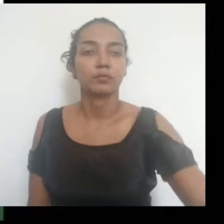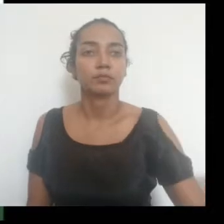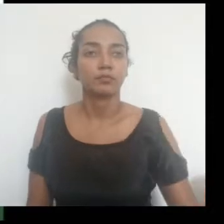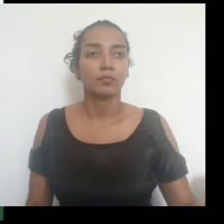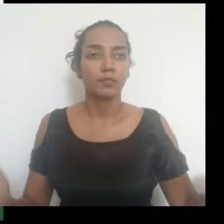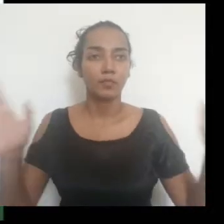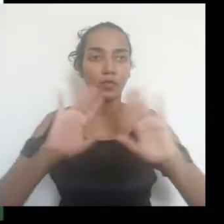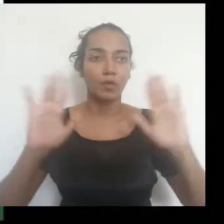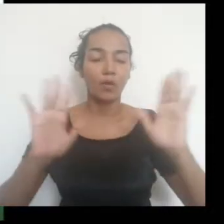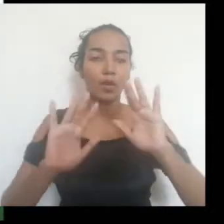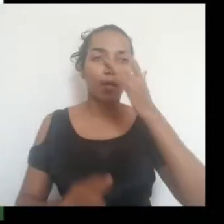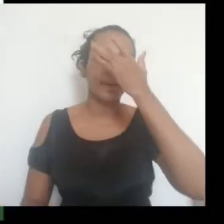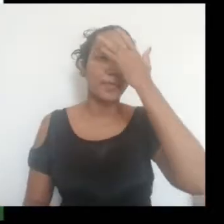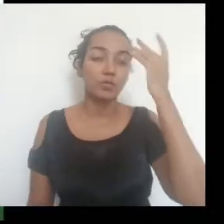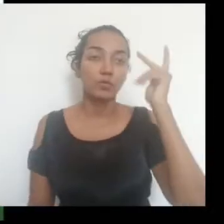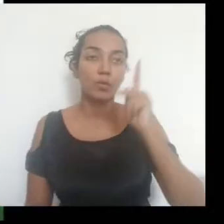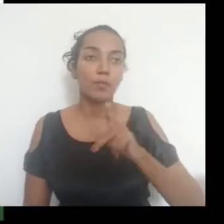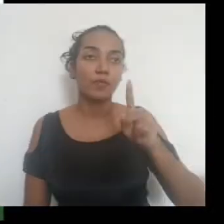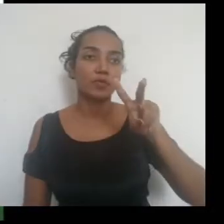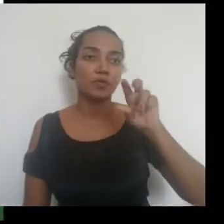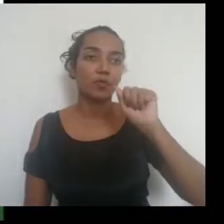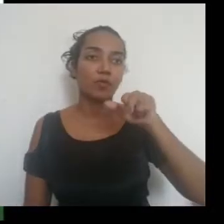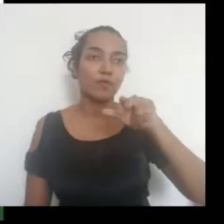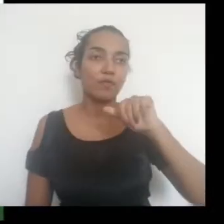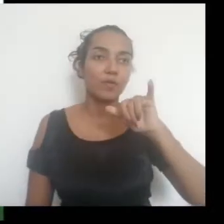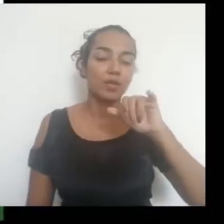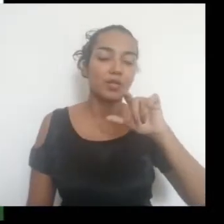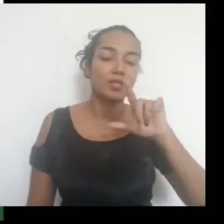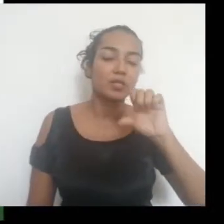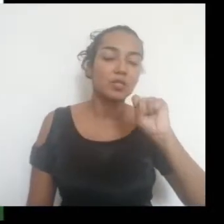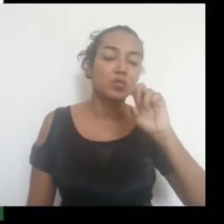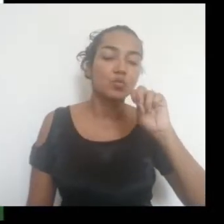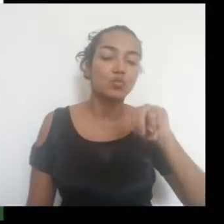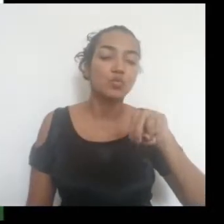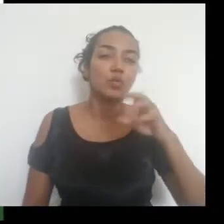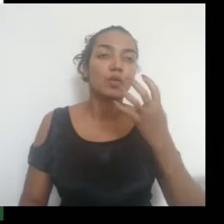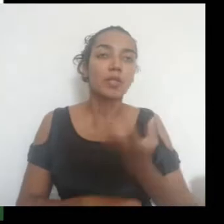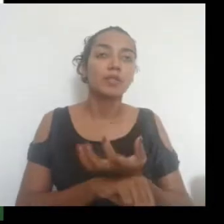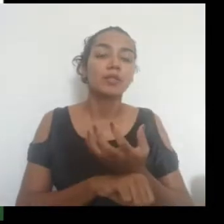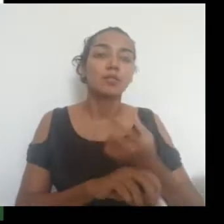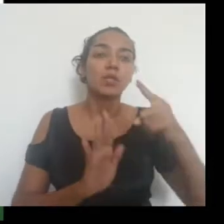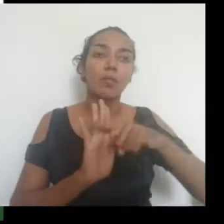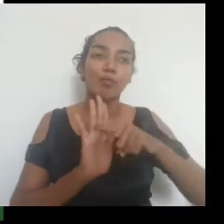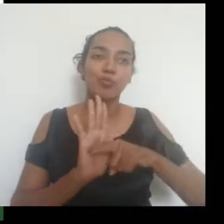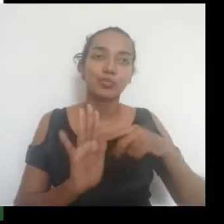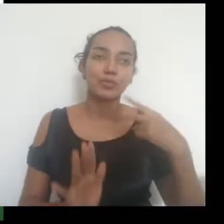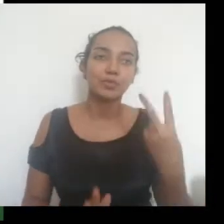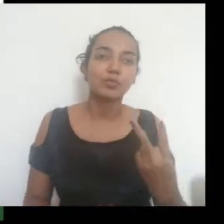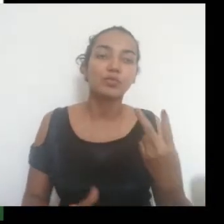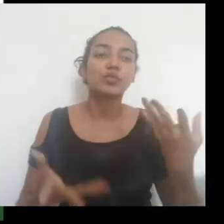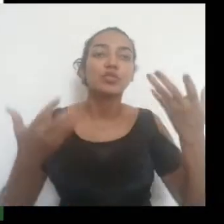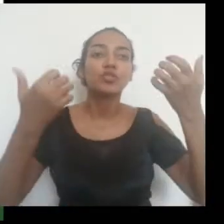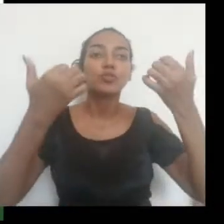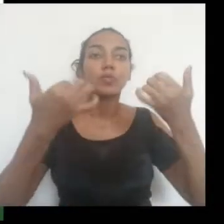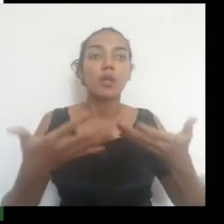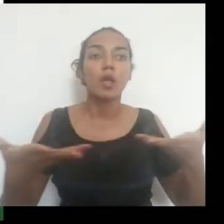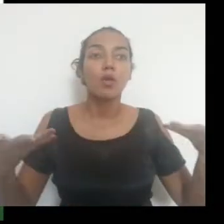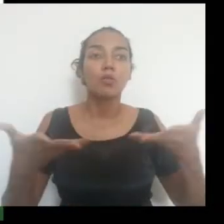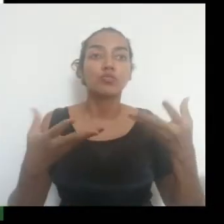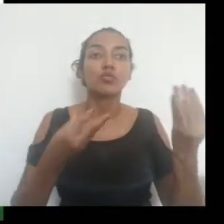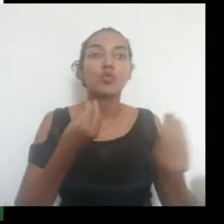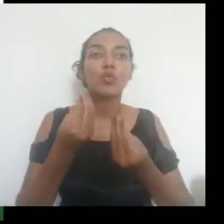Olá pessoal, aqui é o professor Vanilson Brejo, da disciplina de Programação 2, e este vídeo tem por objetivo mostrar como é que a